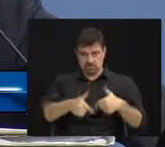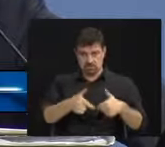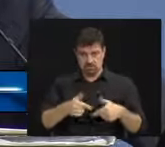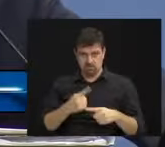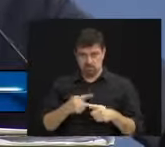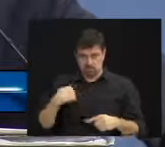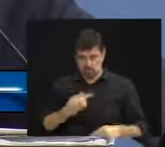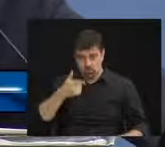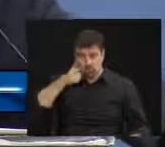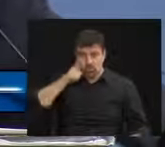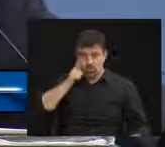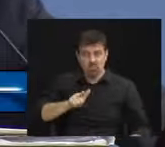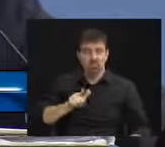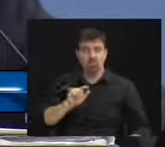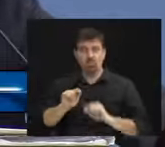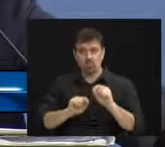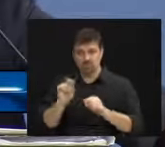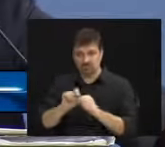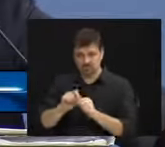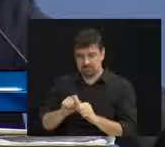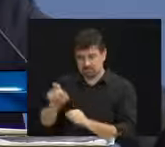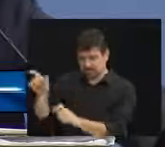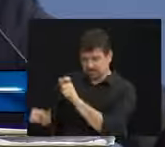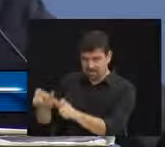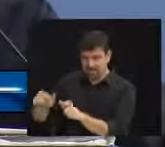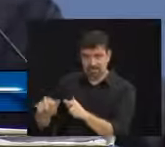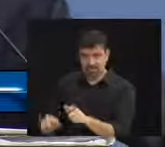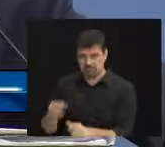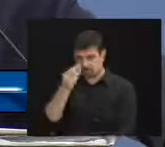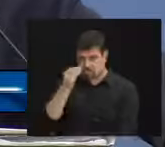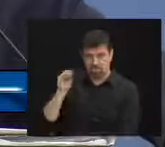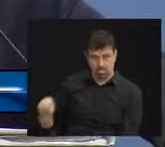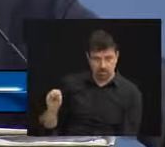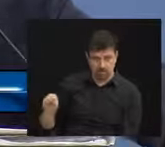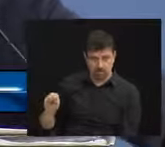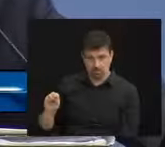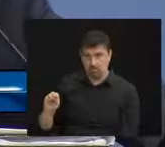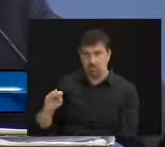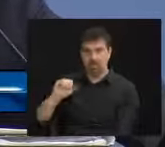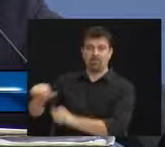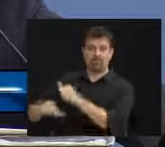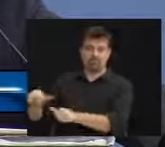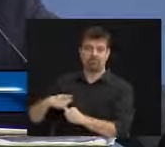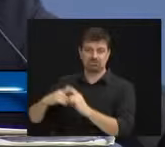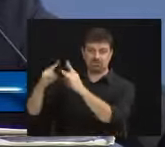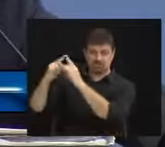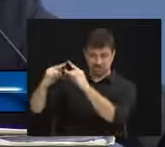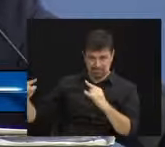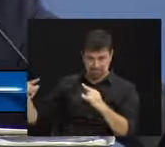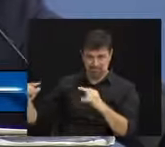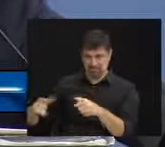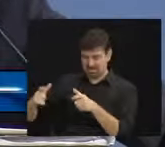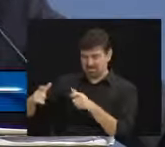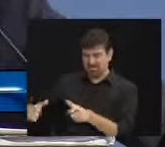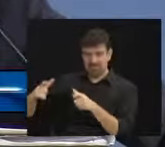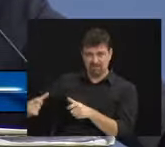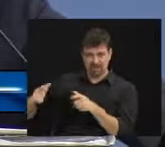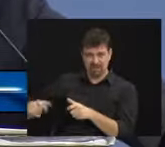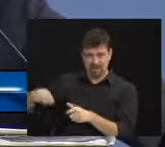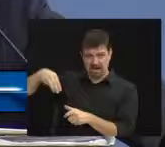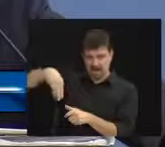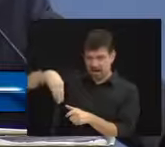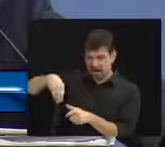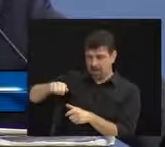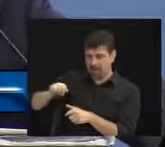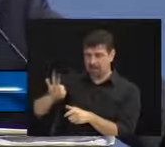vereadores, Cirilo, conseguimos tirar eles de um abandono total num barracão lá no São Martins, já no Matão,